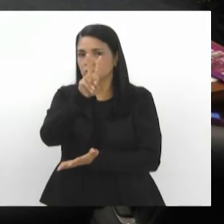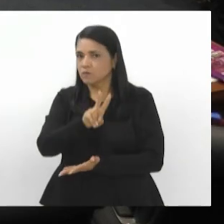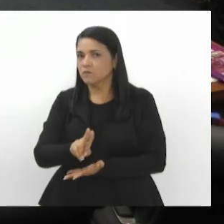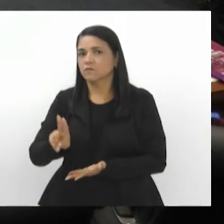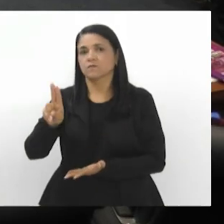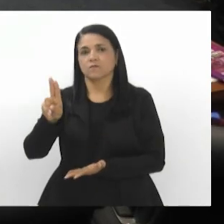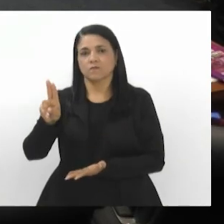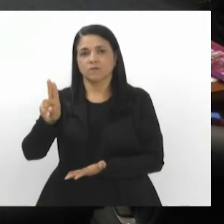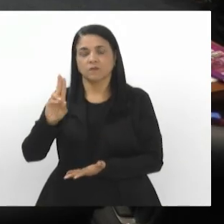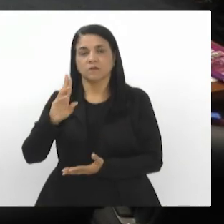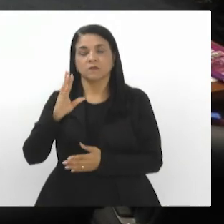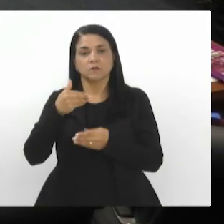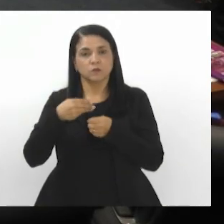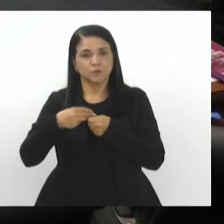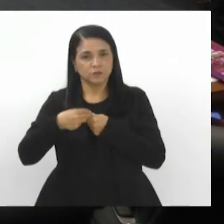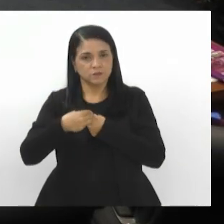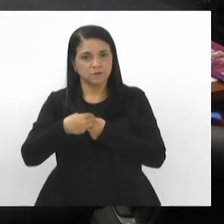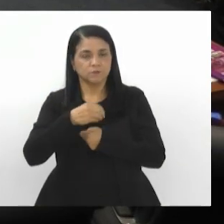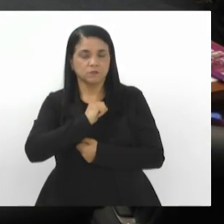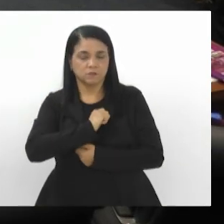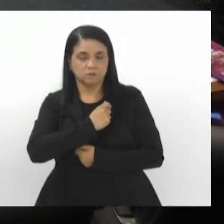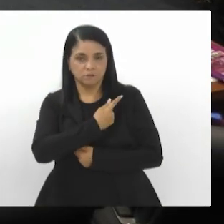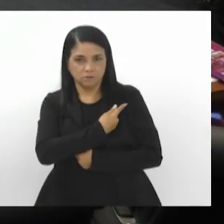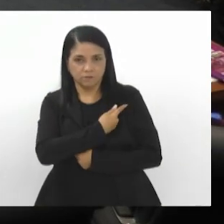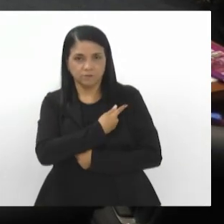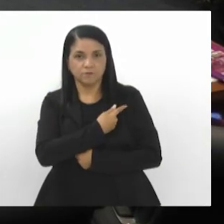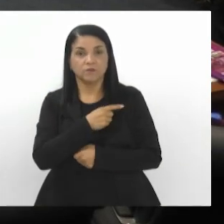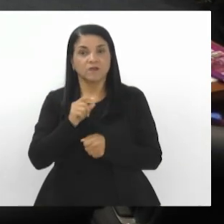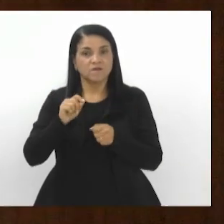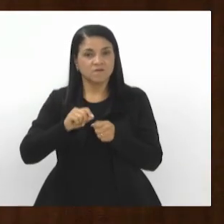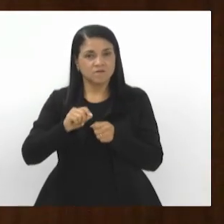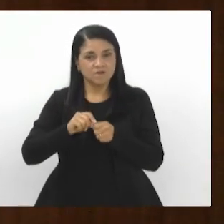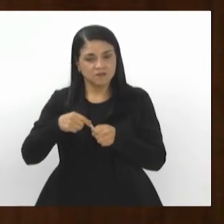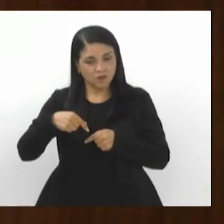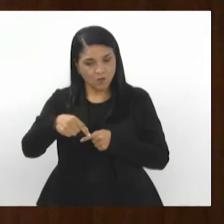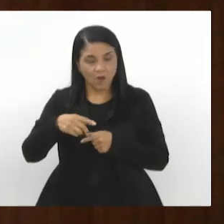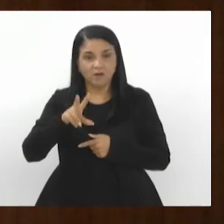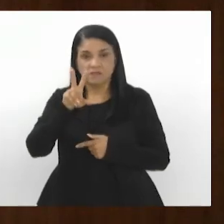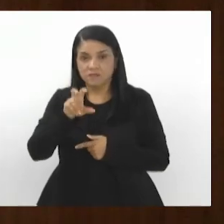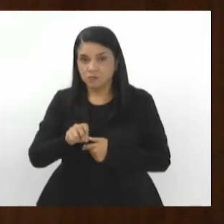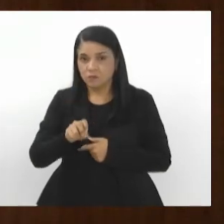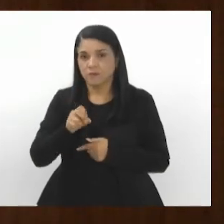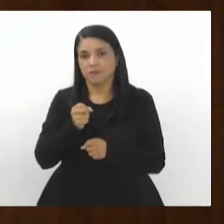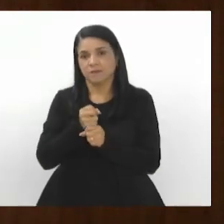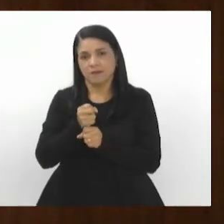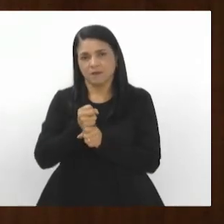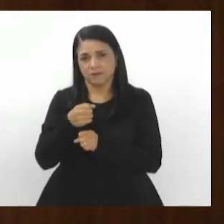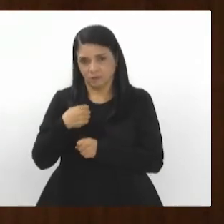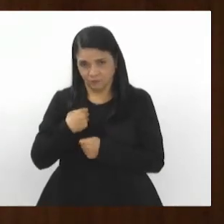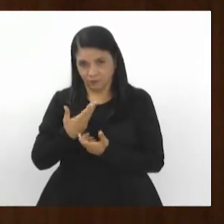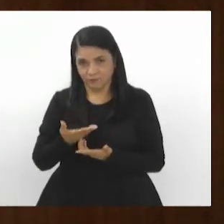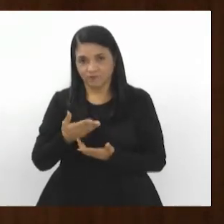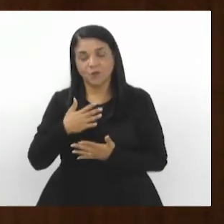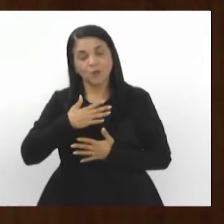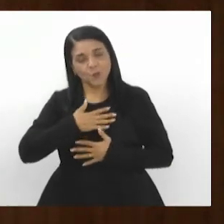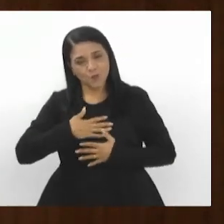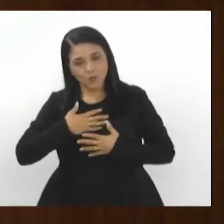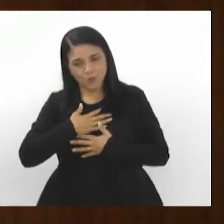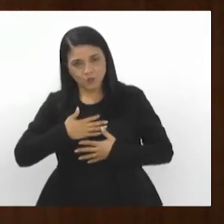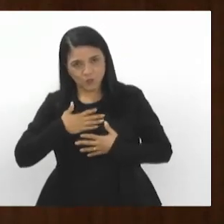universitária no município de São Gonçalo. Completou 50 anos recentemente. Inclusive, gostaria